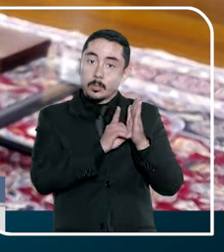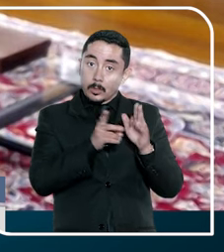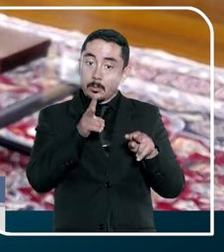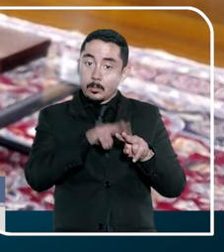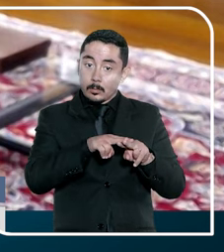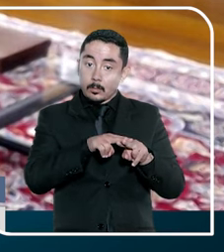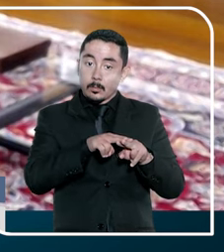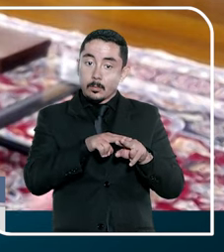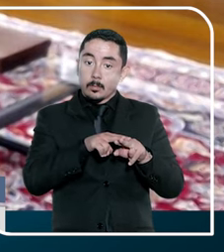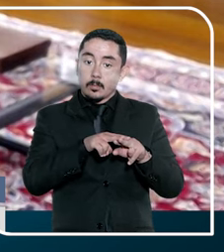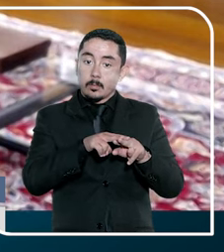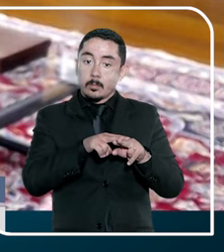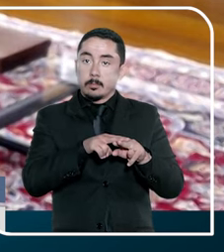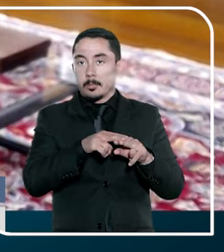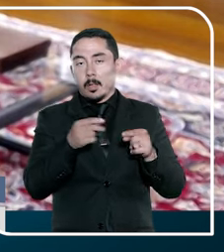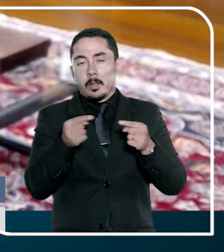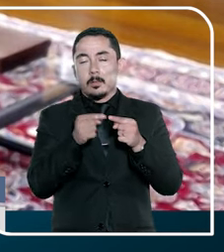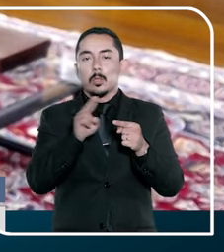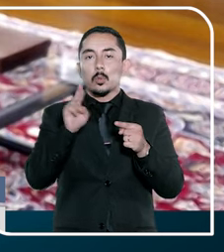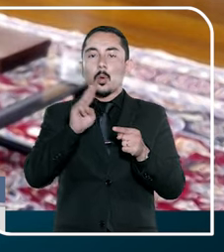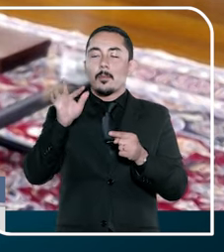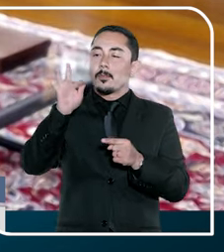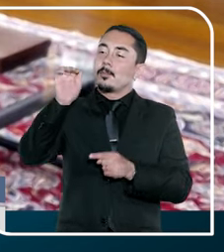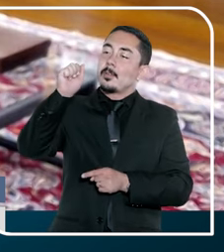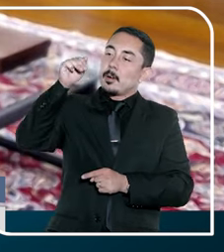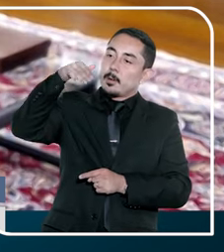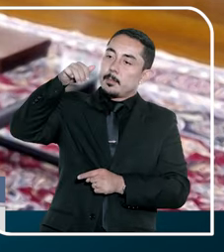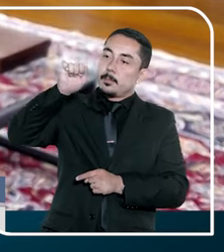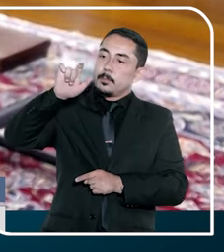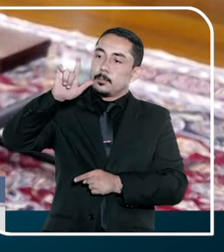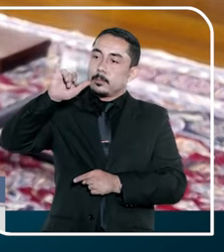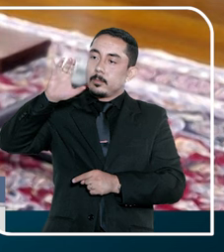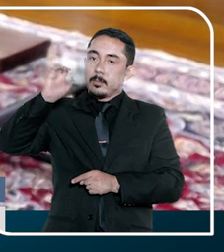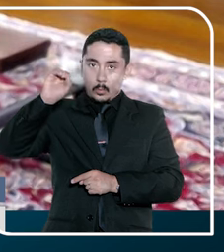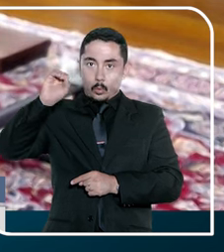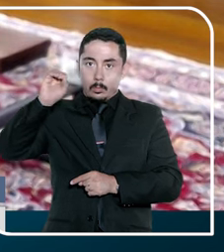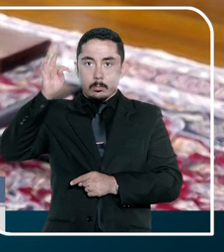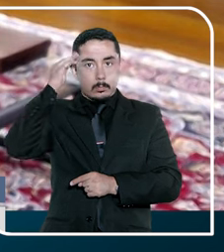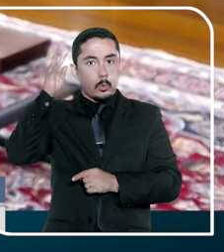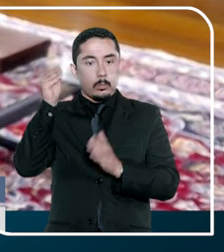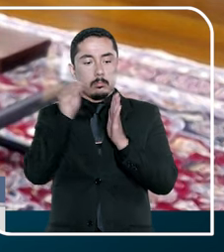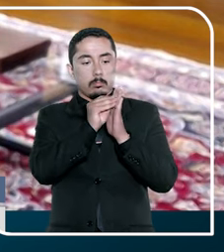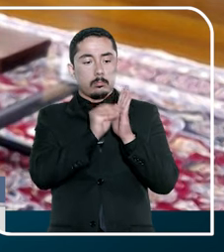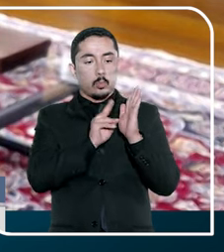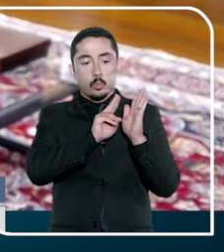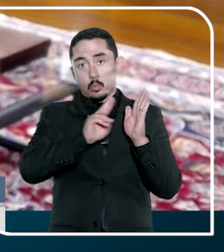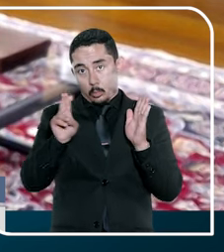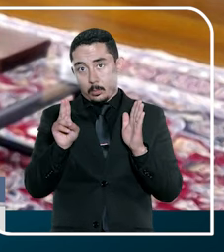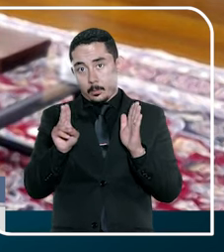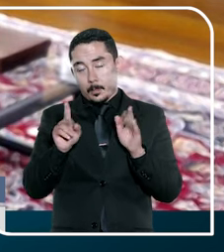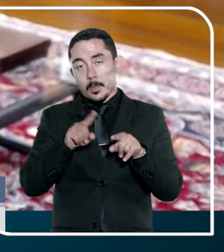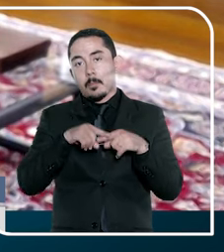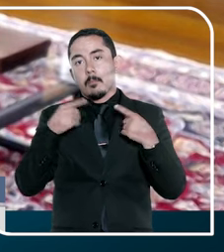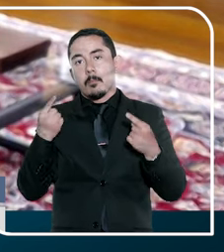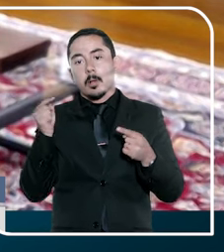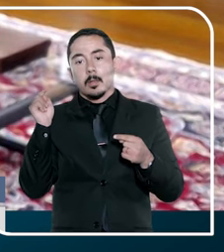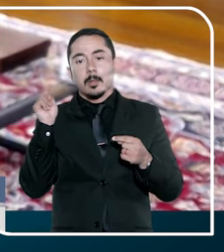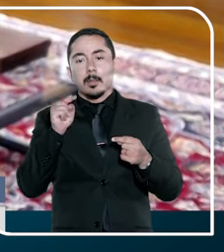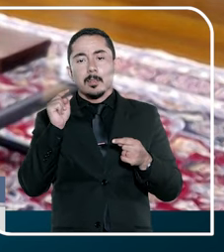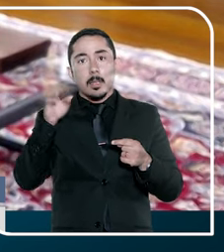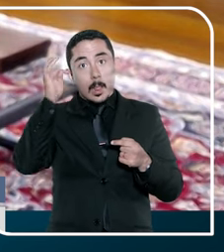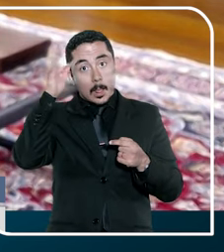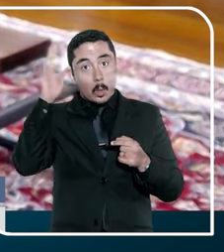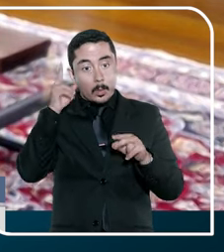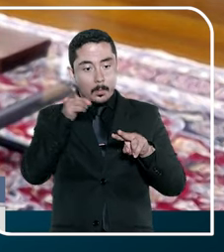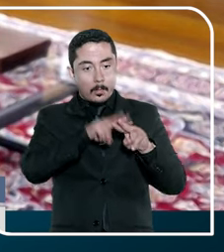famélico seria uma denominação que a doutrina atribuiu essa conduta mas do ponto de vista da dogmática penal